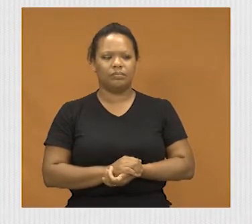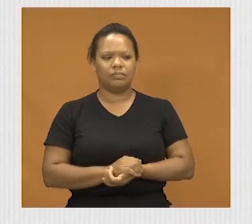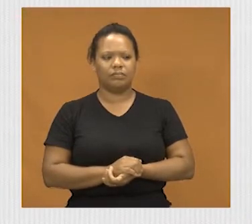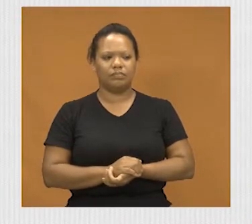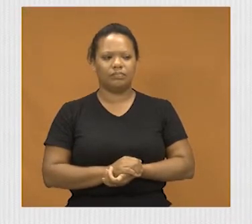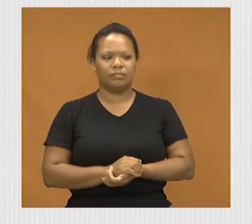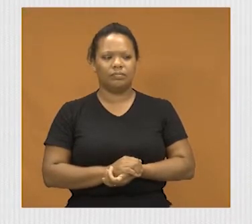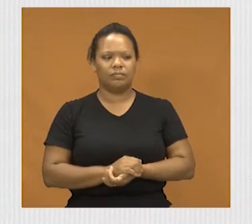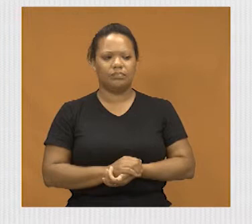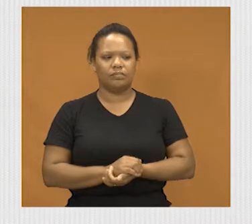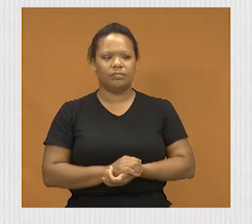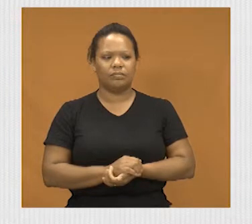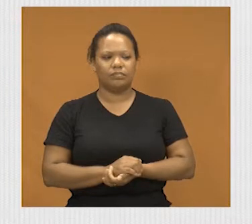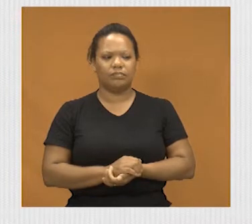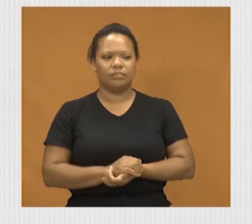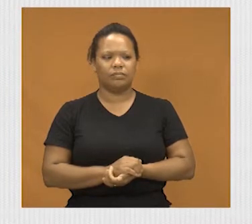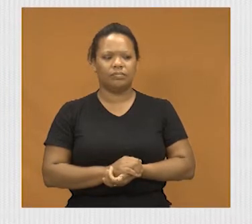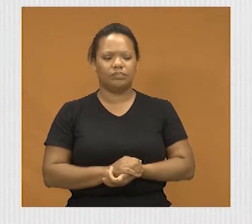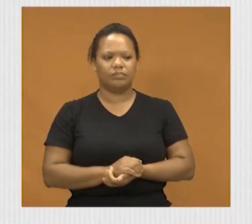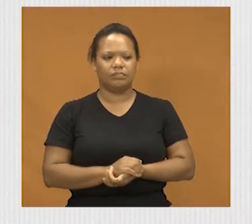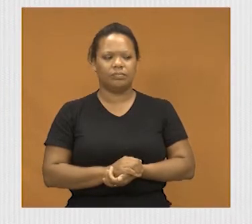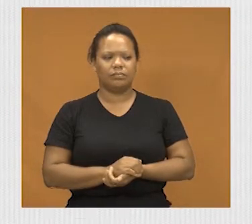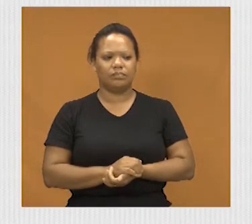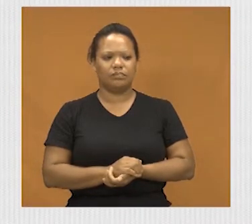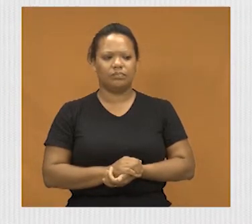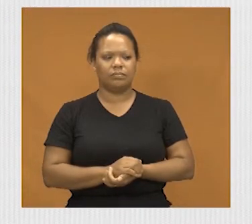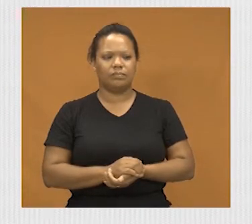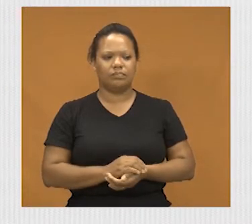Existe aqui uma junção